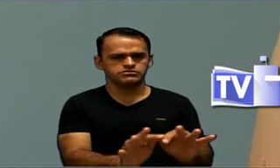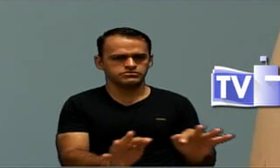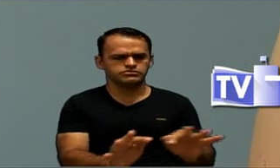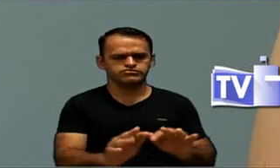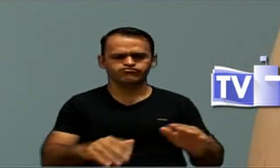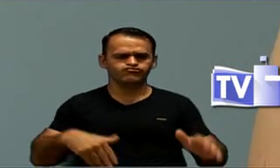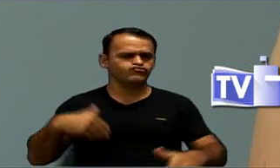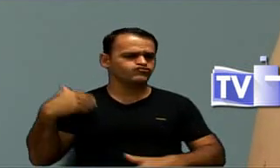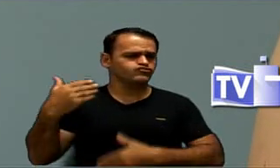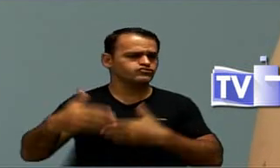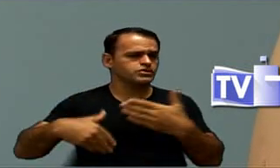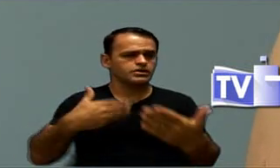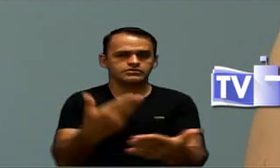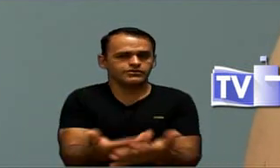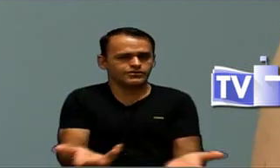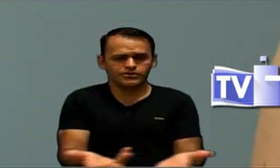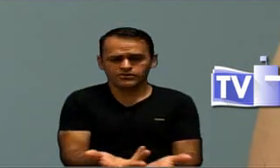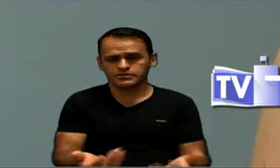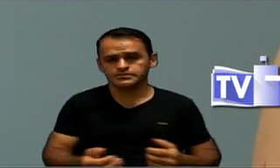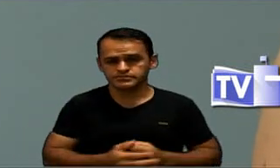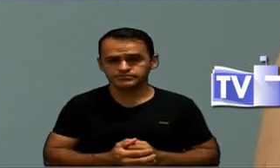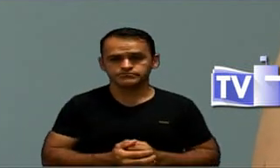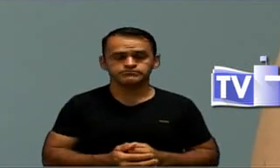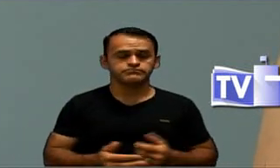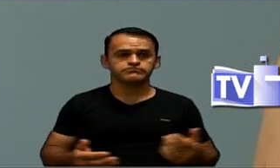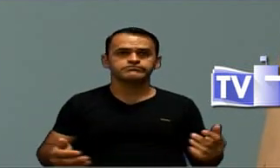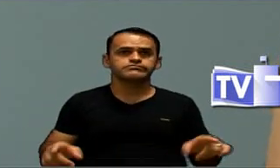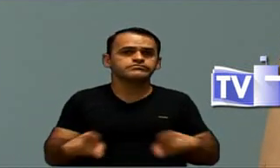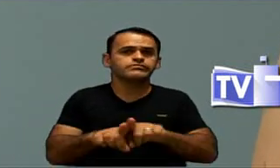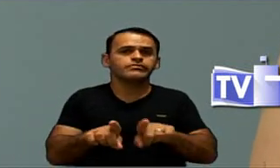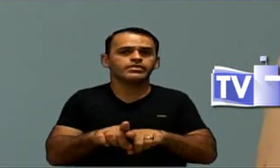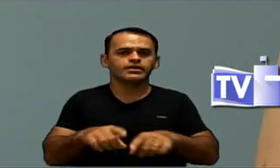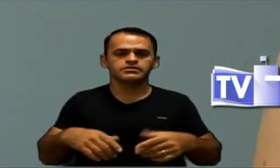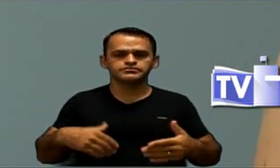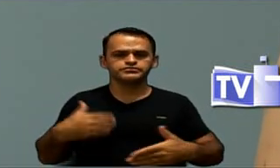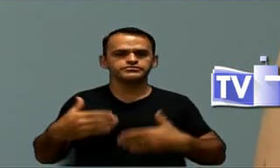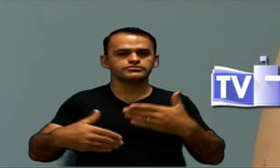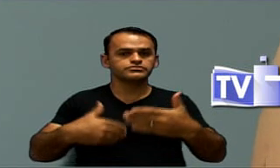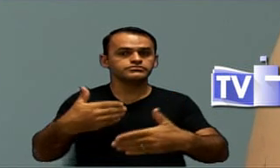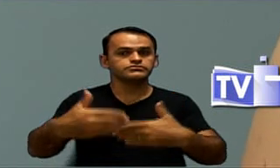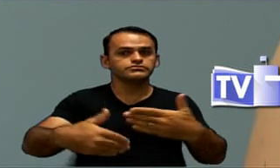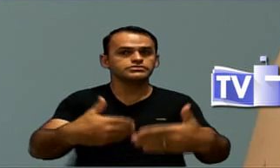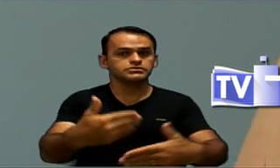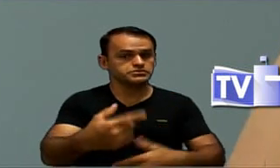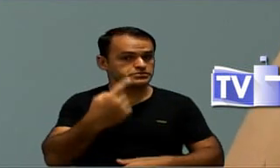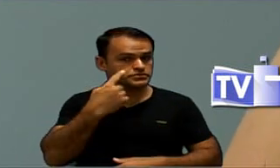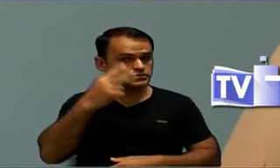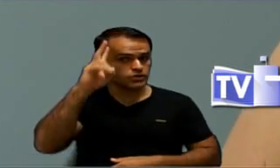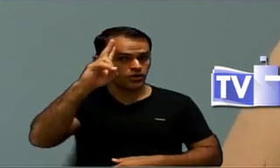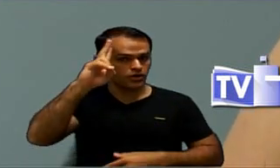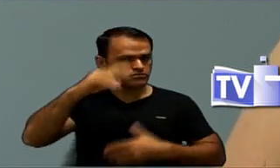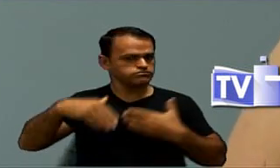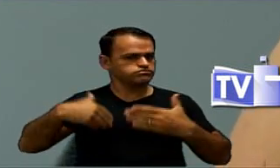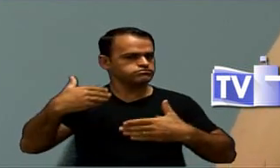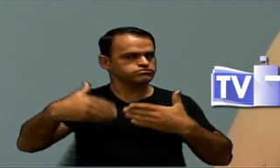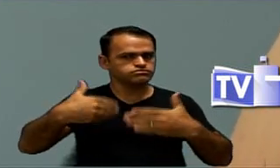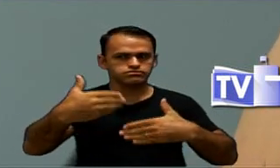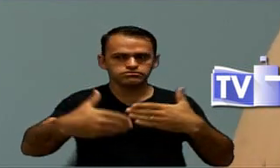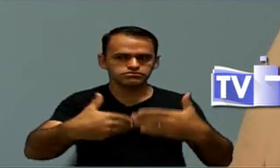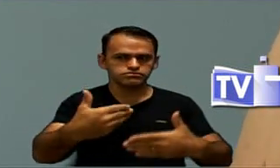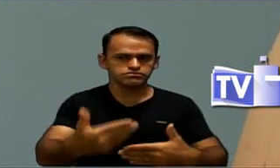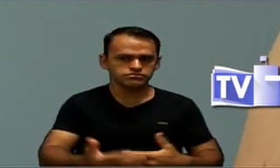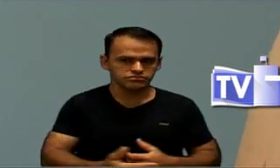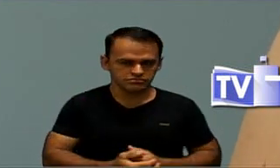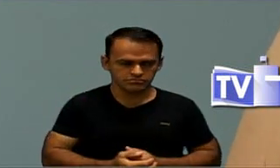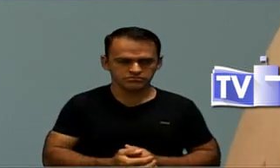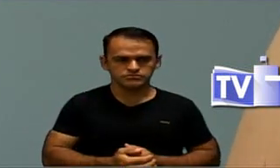reproduzido até hoje. Tá? Se nós formos pensar depois em um momento mais avançado da história, vamos pensar, então, o momento da